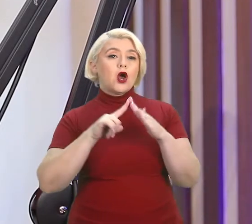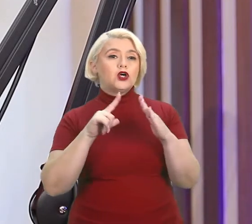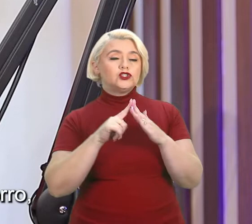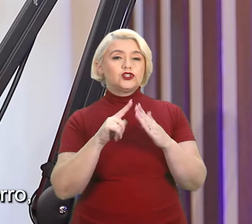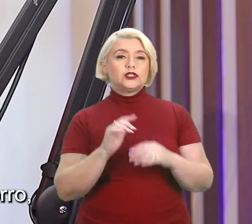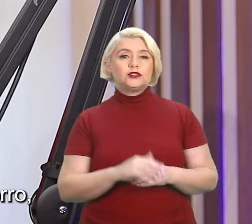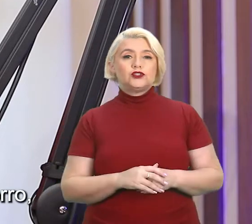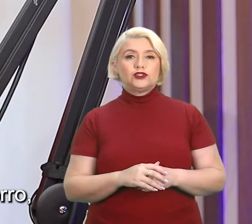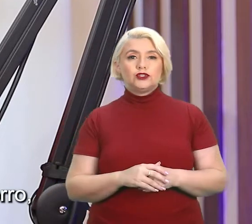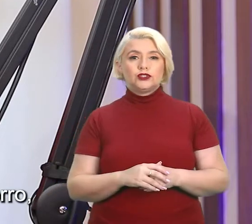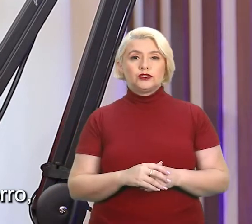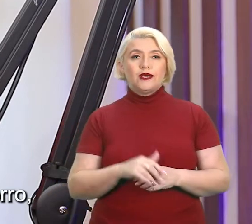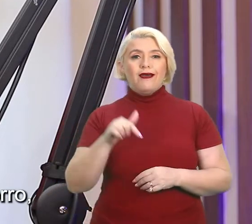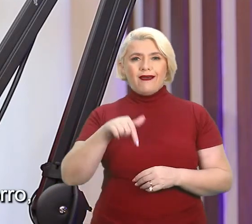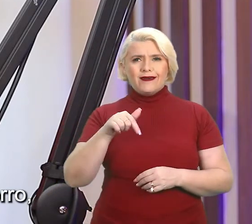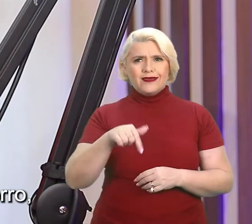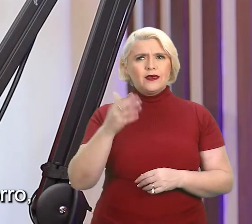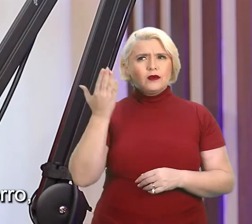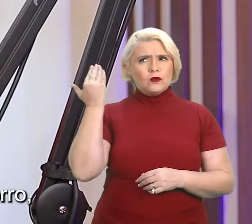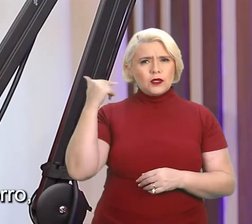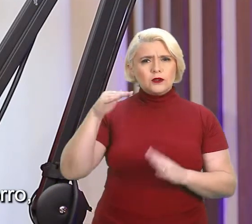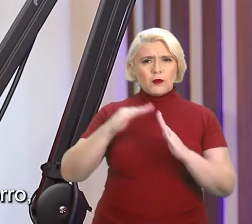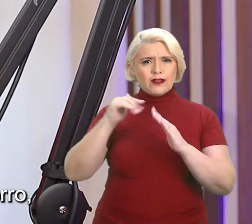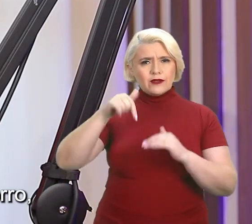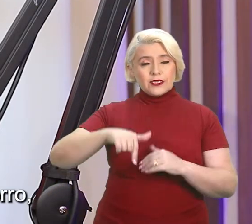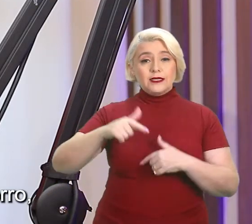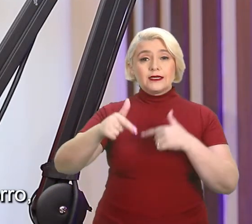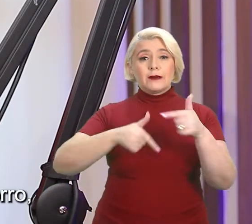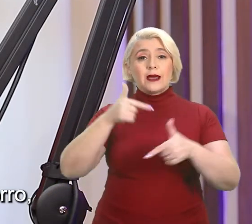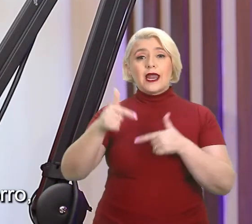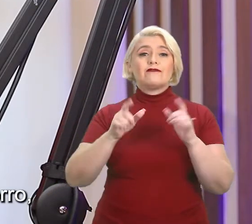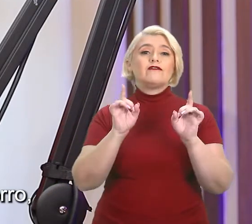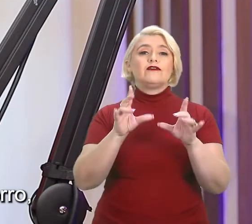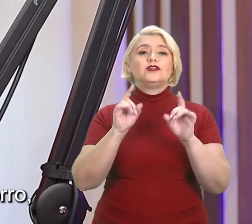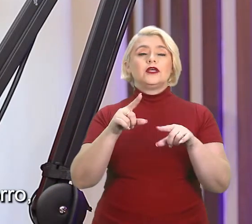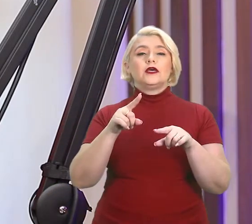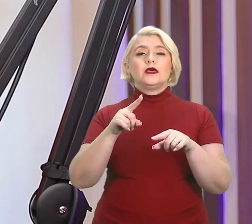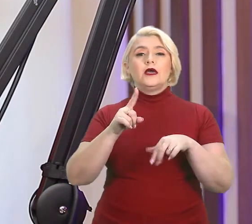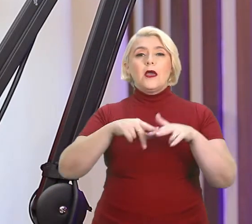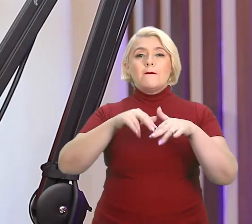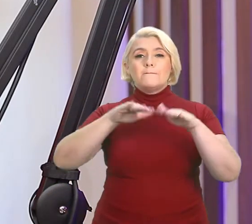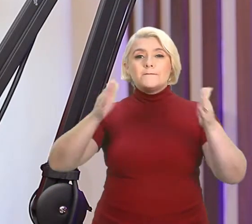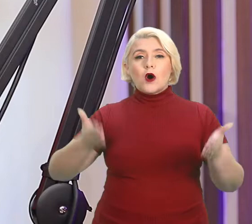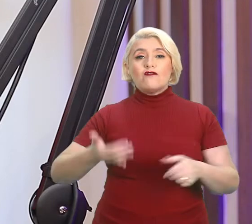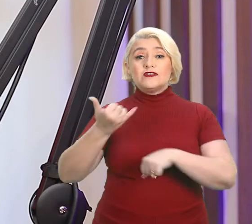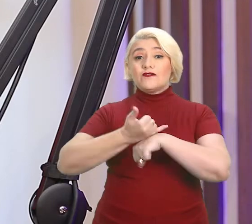aqui, quando a gente morava aqui, ele trabalhava uma loja de móveis de ferro.